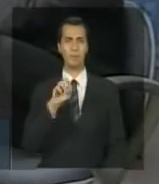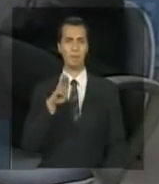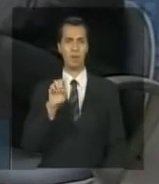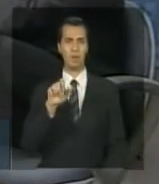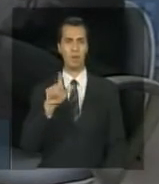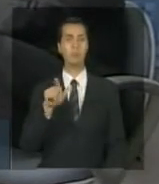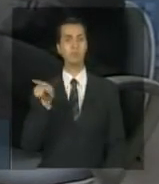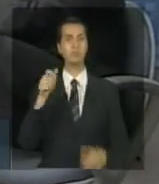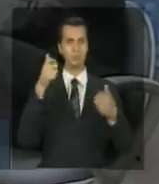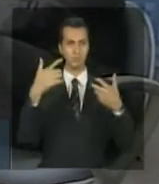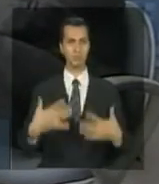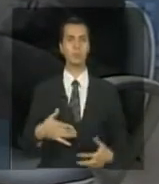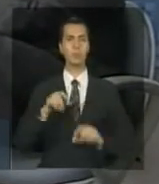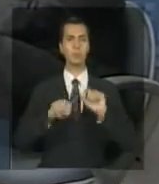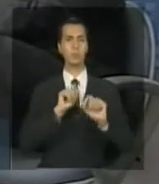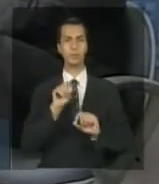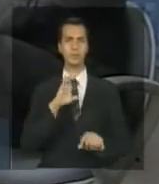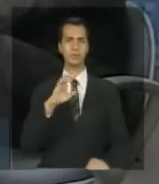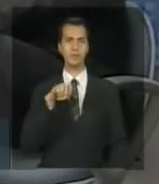os Enade é